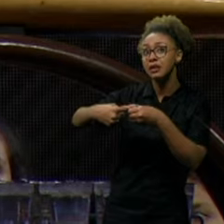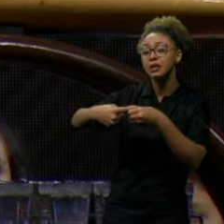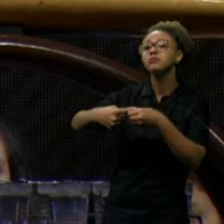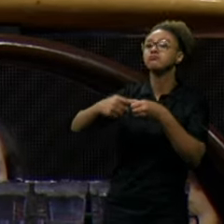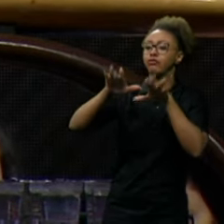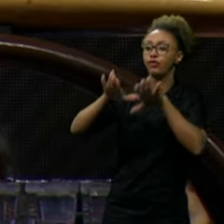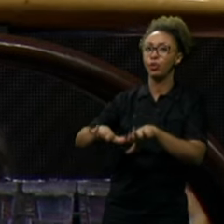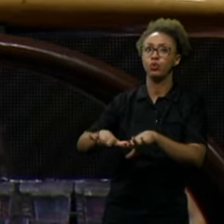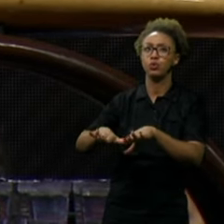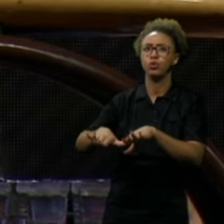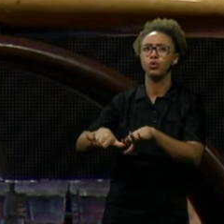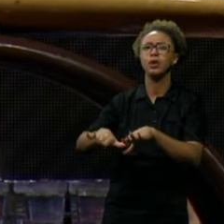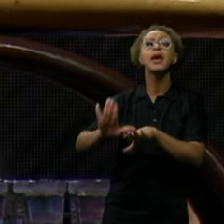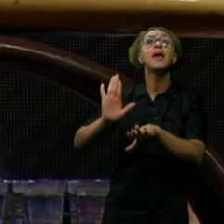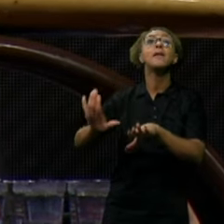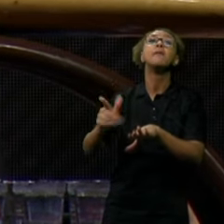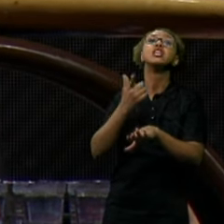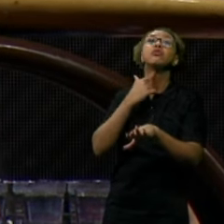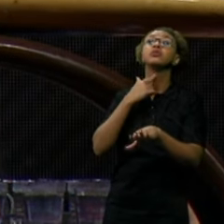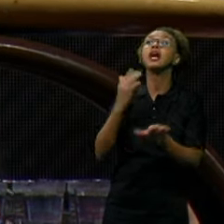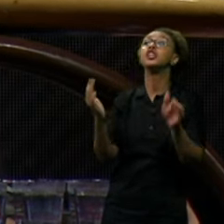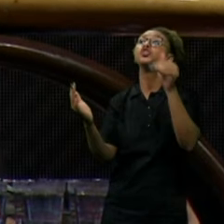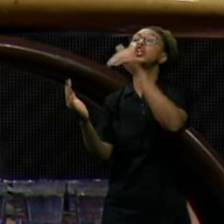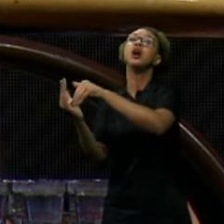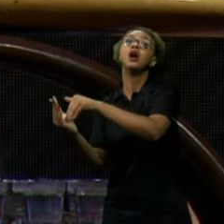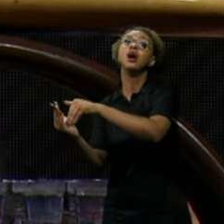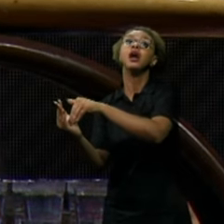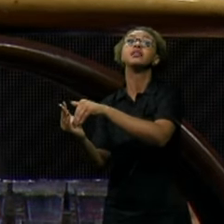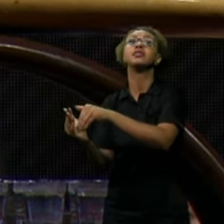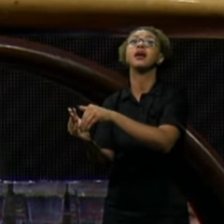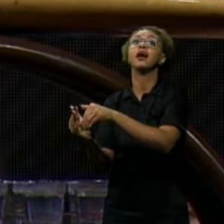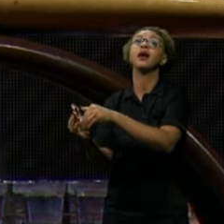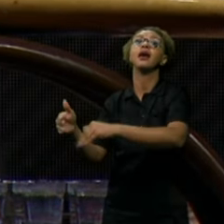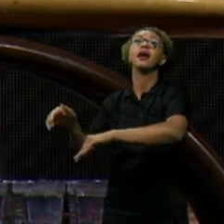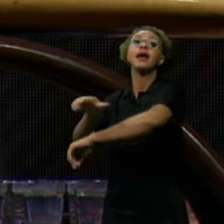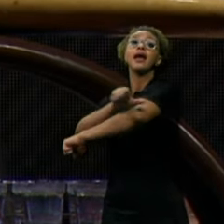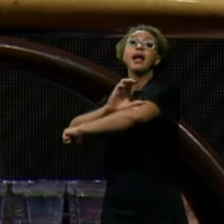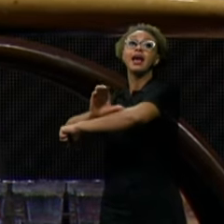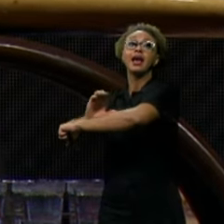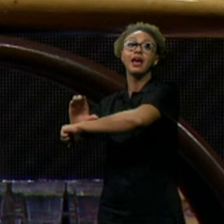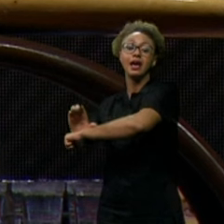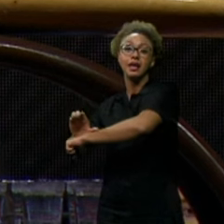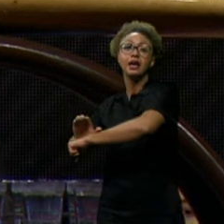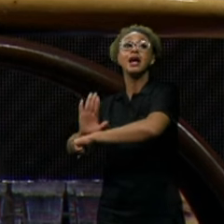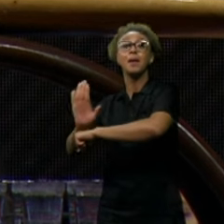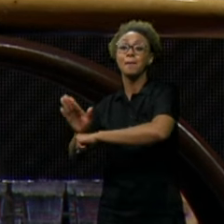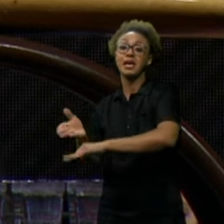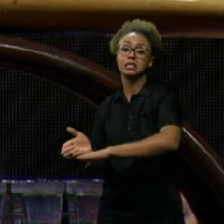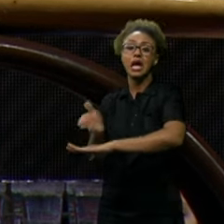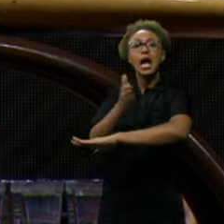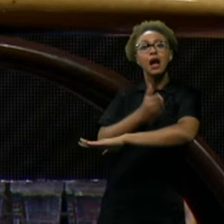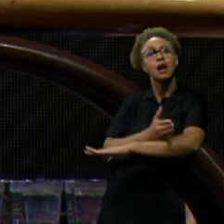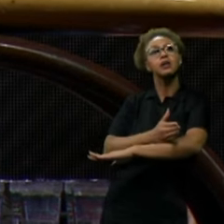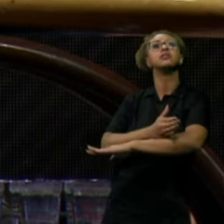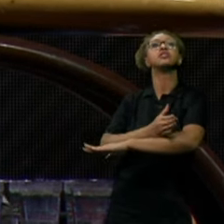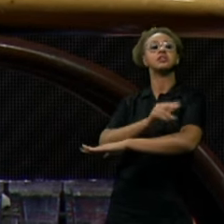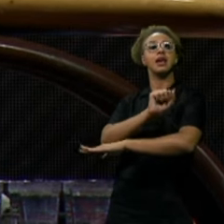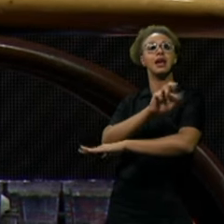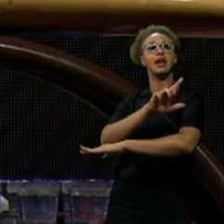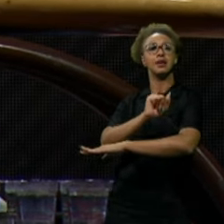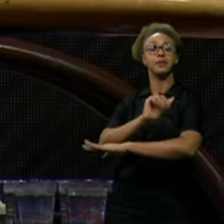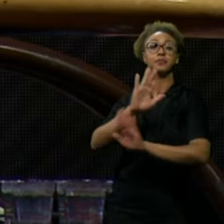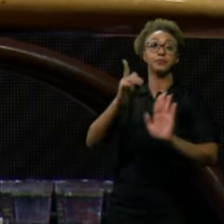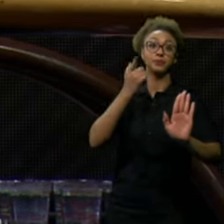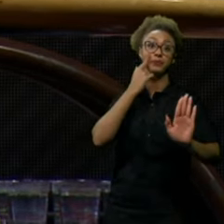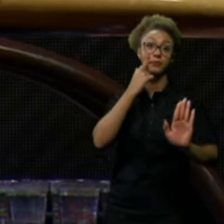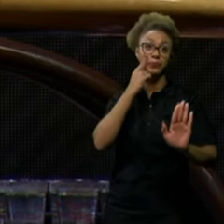habitaram ali mas onde é que eles queriam chegar mas ele só chegaram até onde Pronto agora vamos pro versão